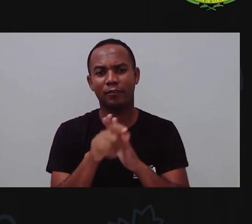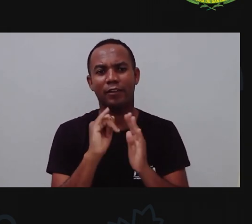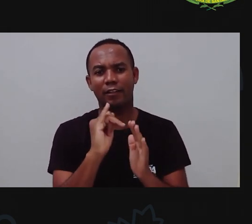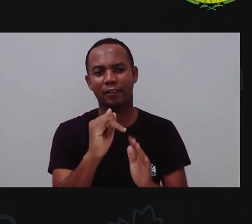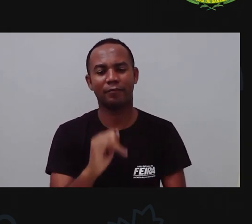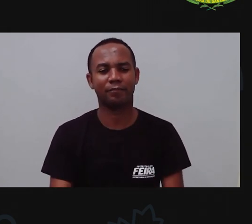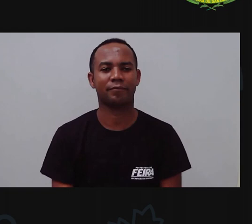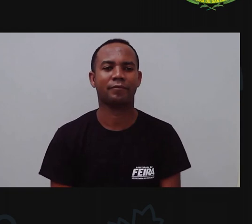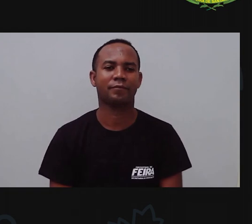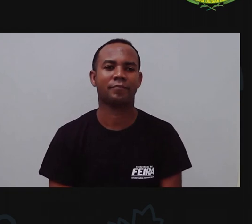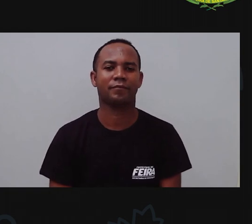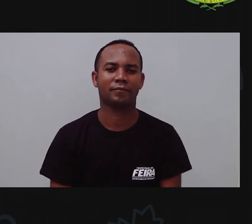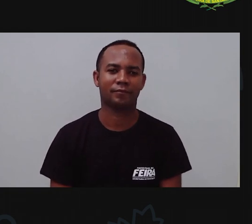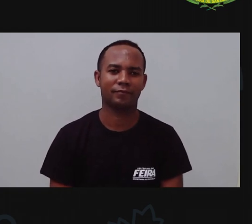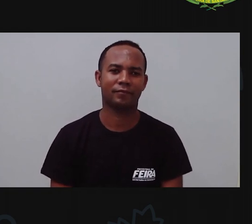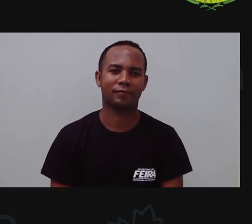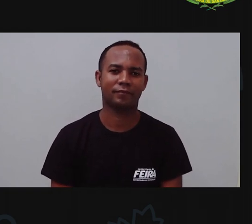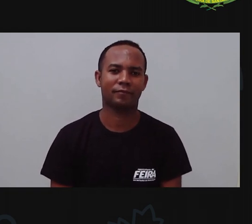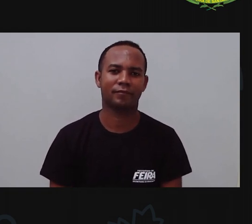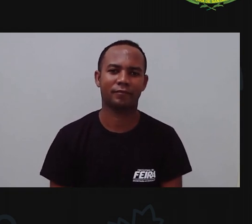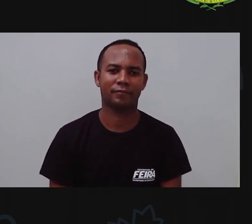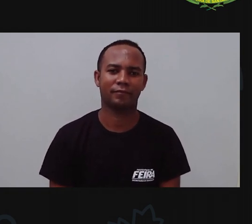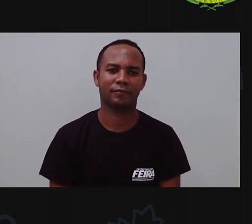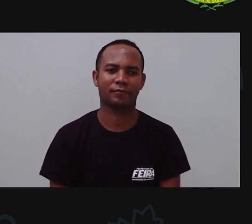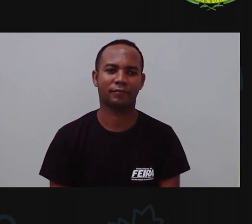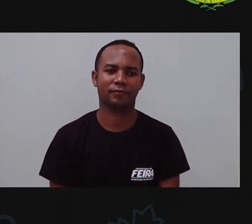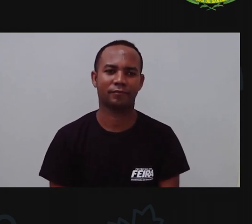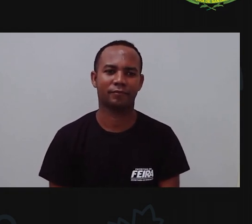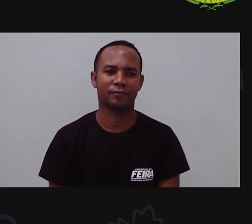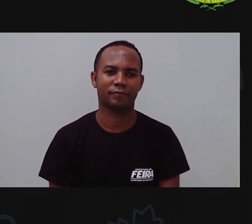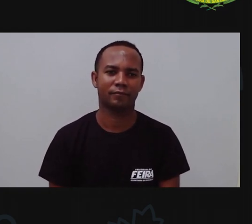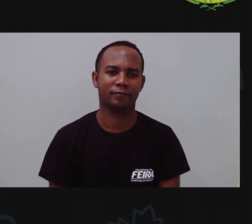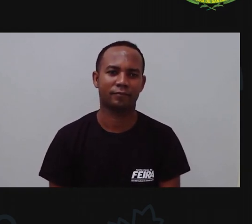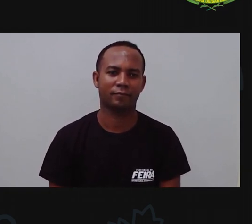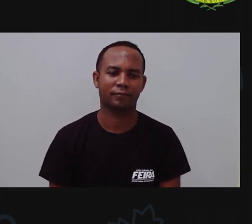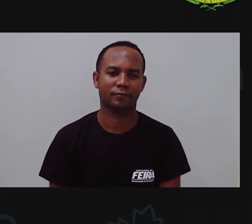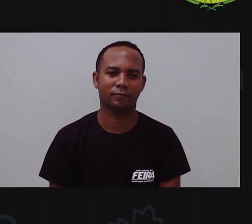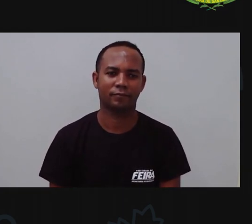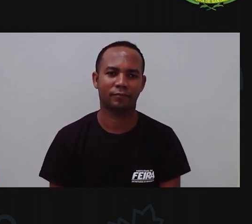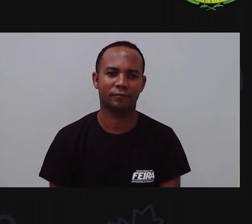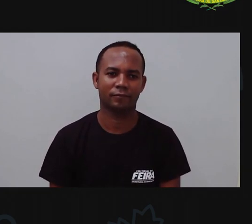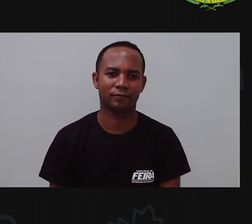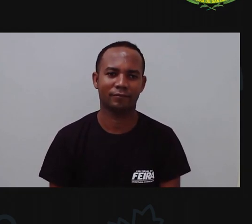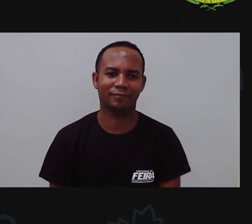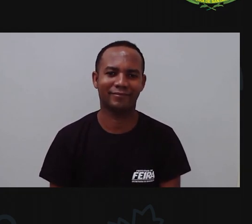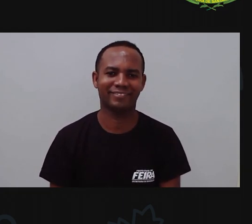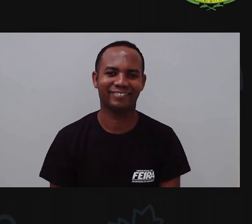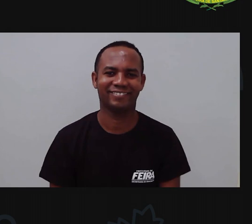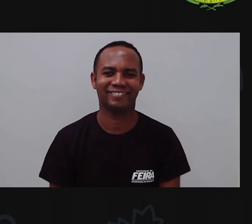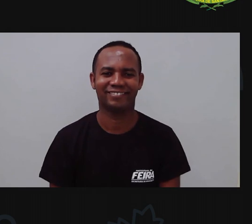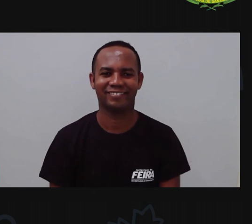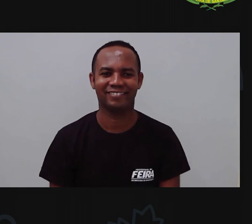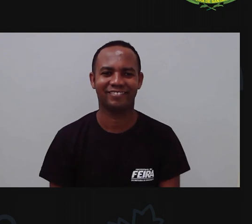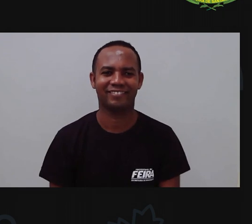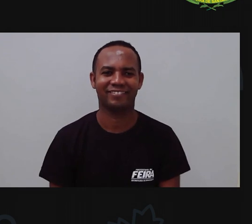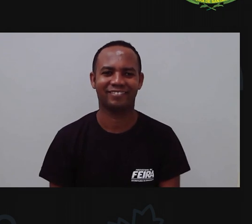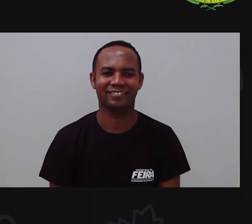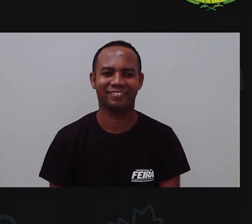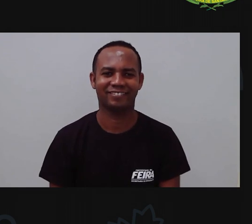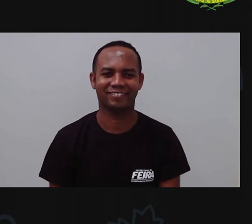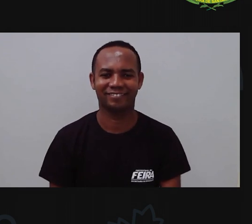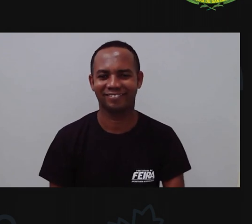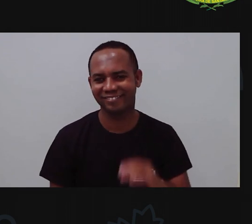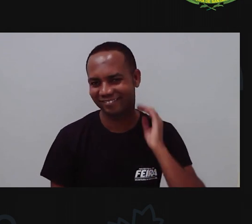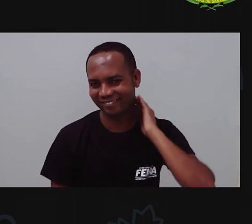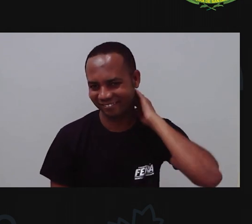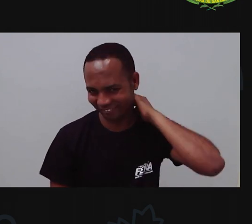Pois é, um sinal pra Pró Maria, né? Um sinal bem legal, tá, gente? Por favor, um rosto tipo. Pá! Uma coisa assim. Eu preciso. Uma